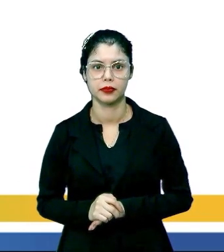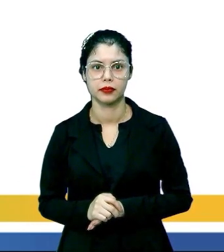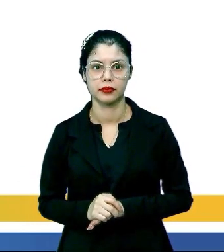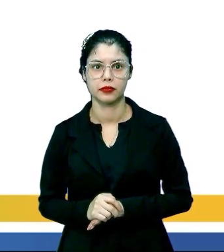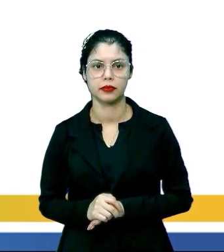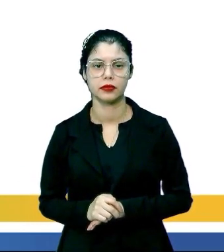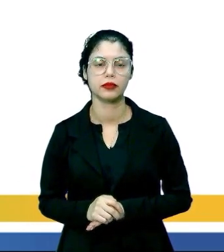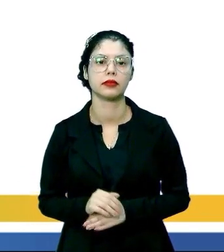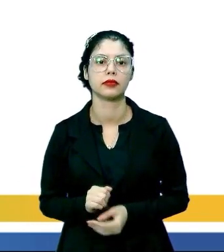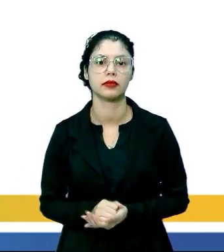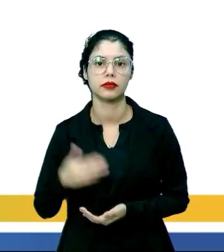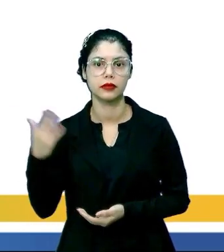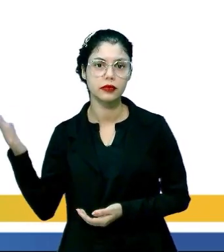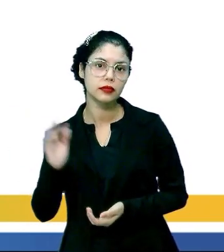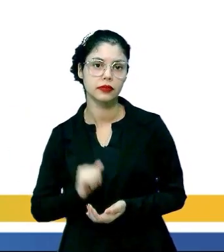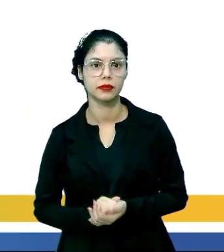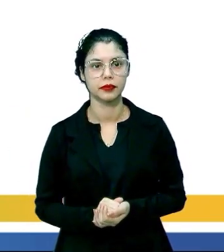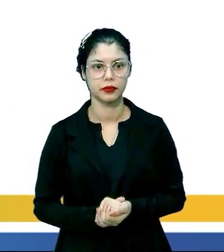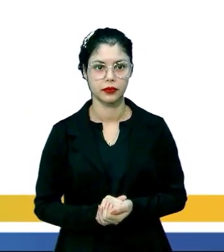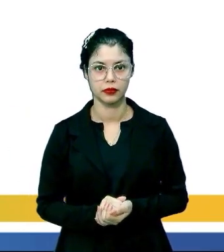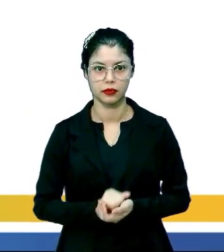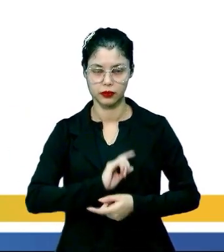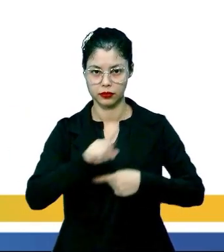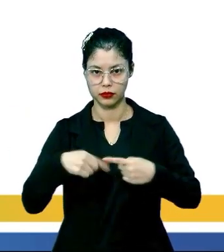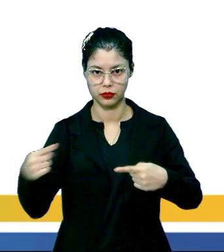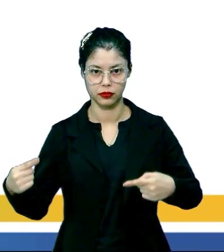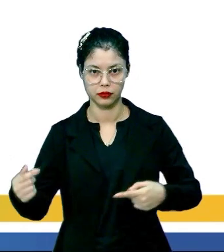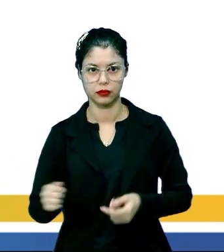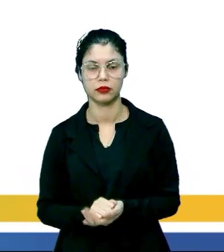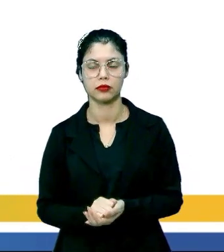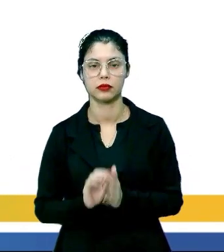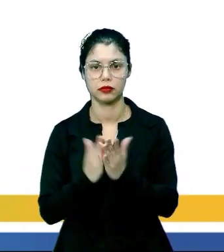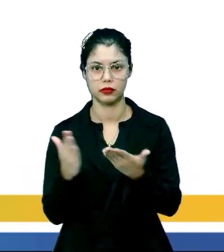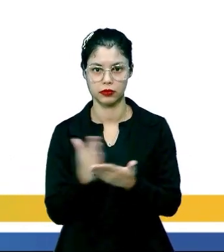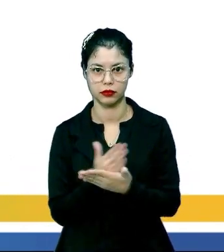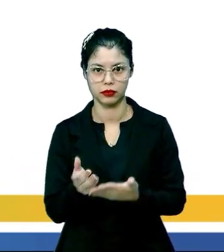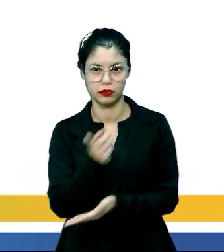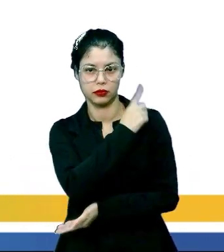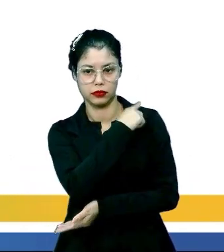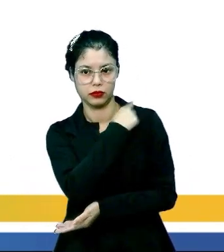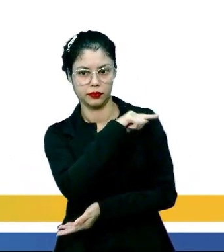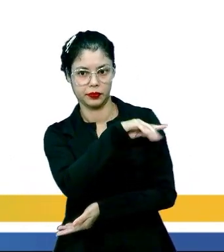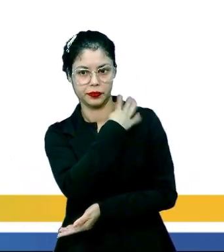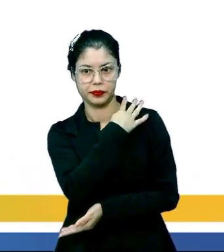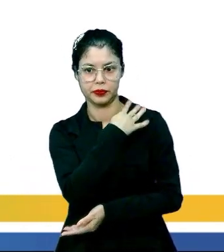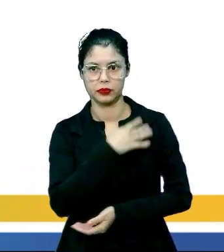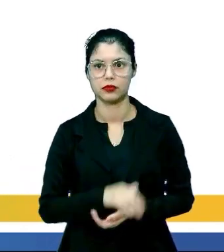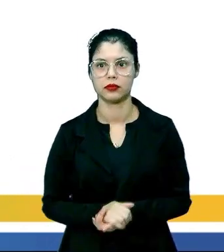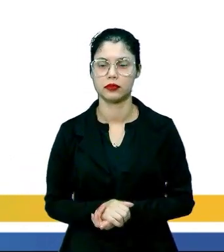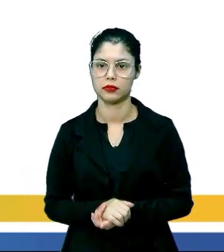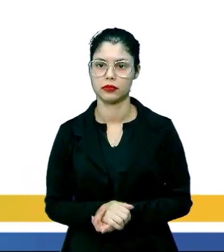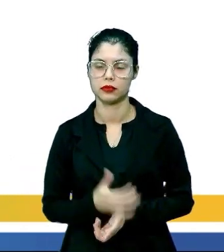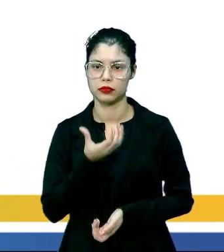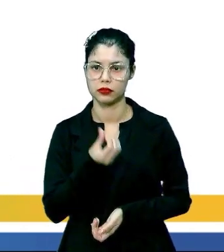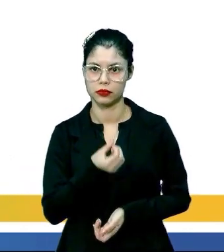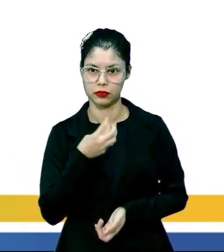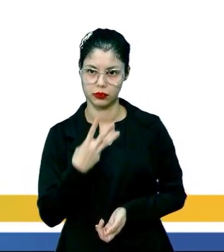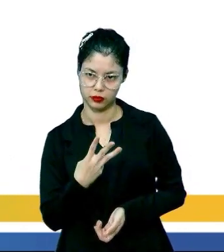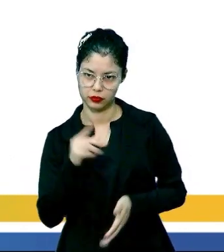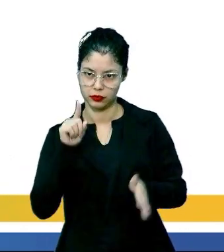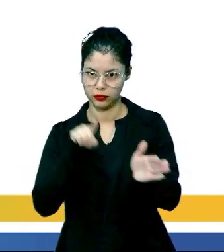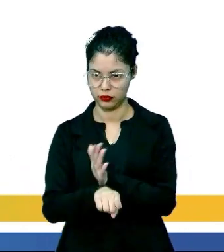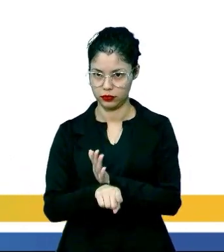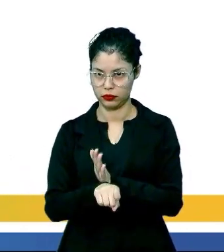certo? Vamos para a próxima. Essa é uma questão lá do livro que vocês têm, né? A prova Enem, do primeiro ano do ensino